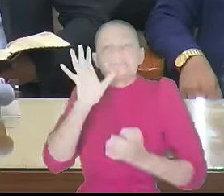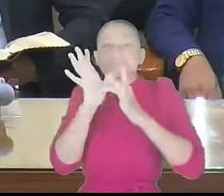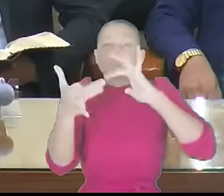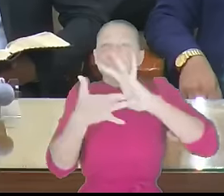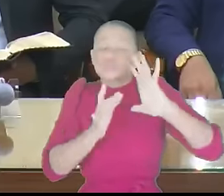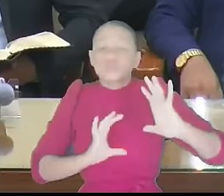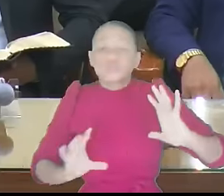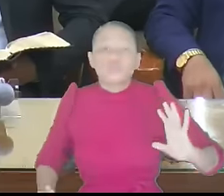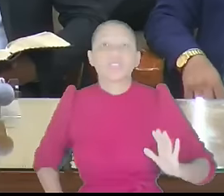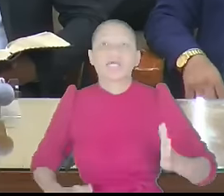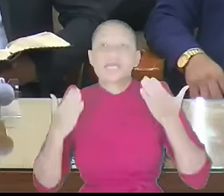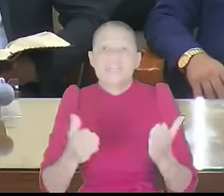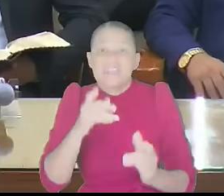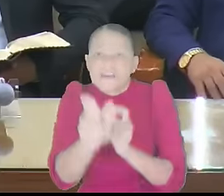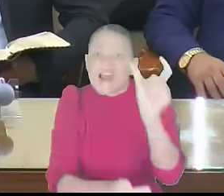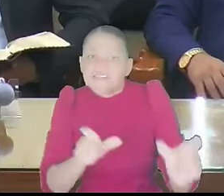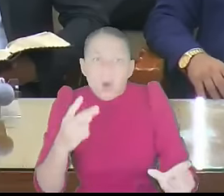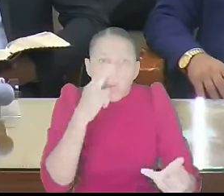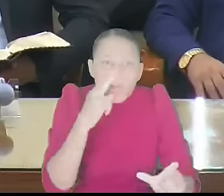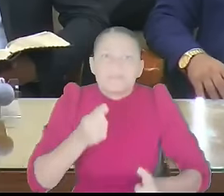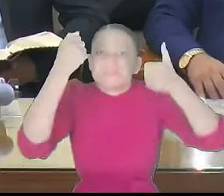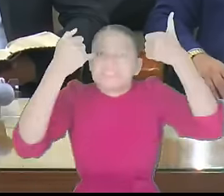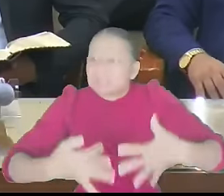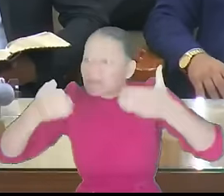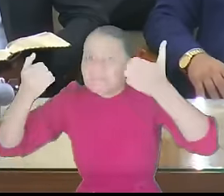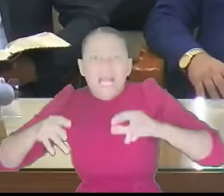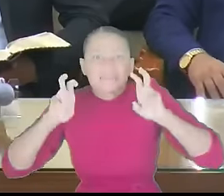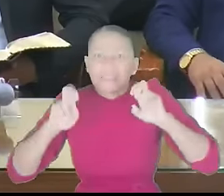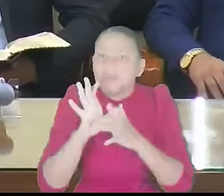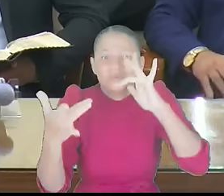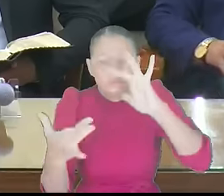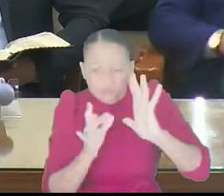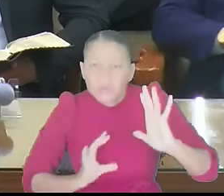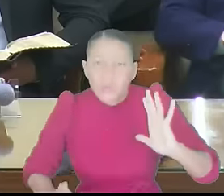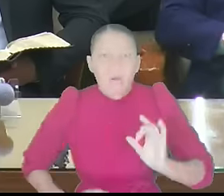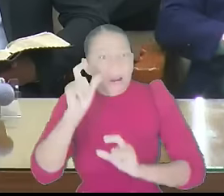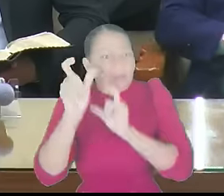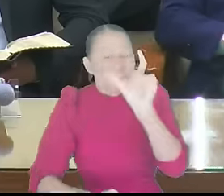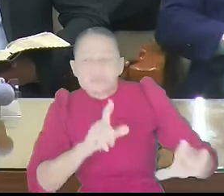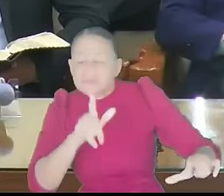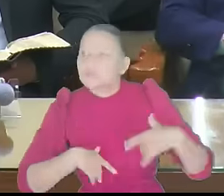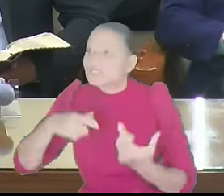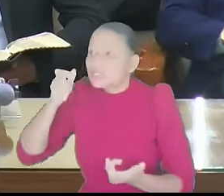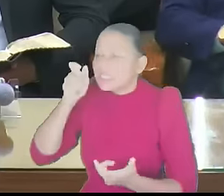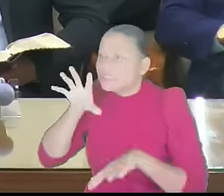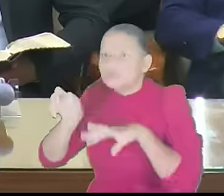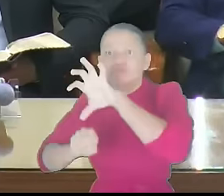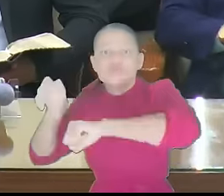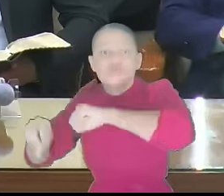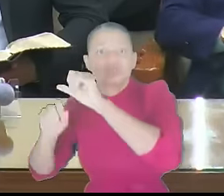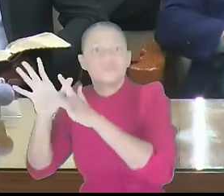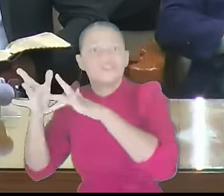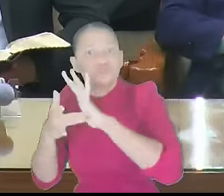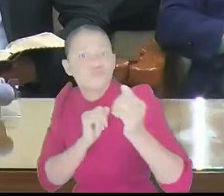a igreja, quem tem que falar de Cristo ao mundo, para o mundo ter interesse de buscar Cristo com a